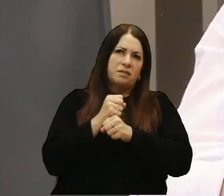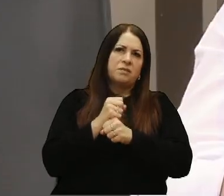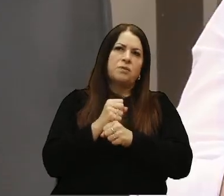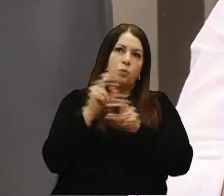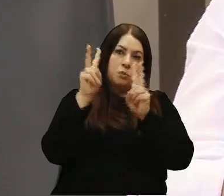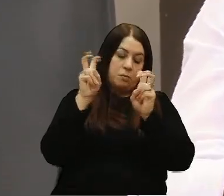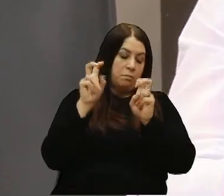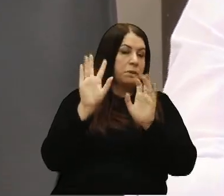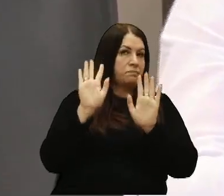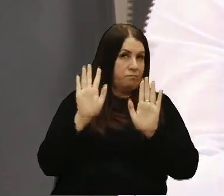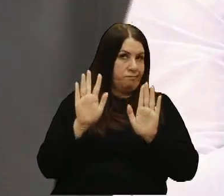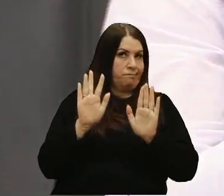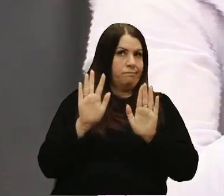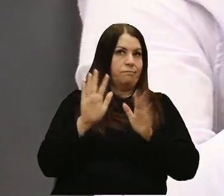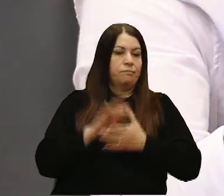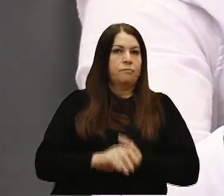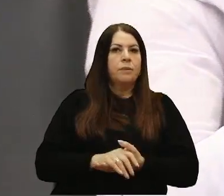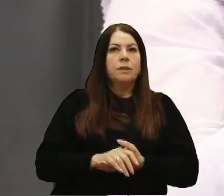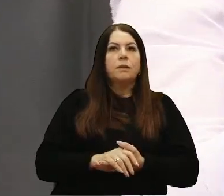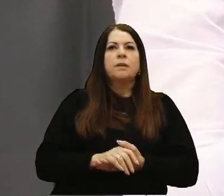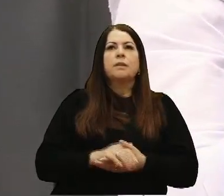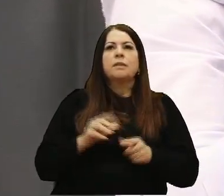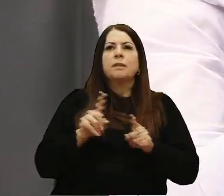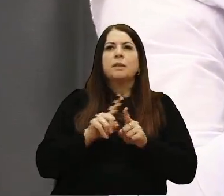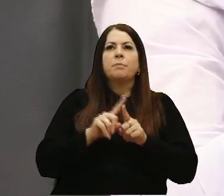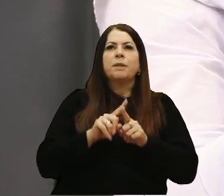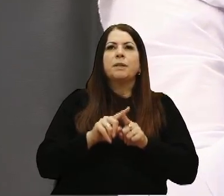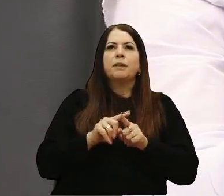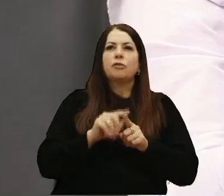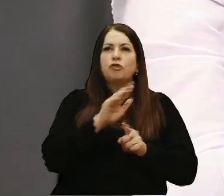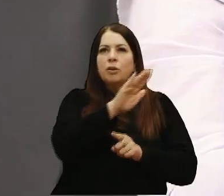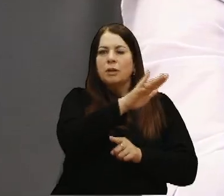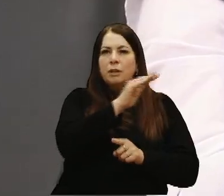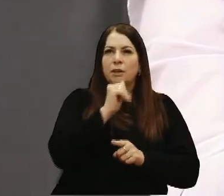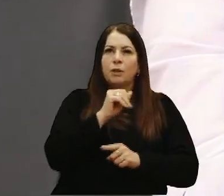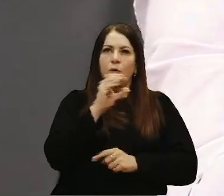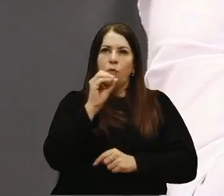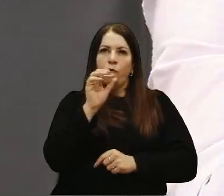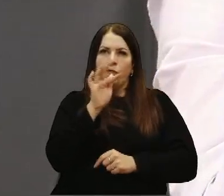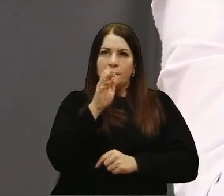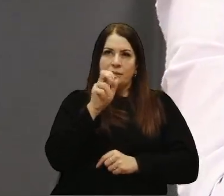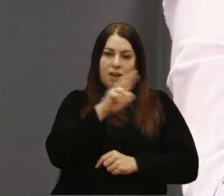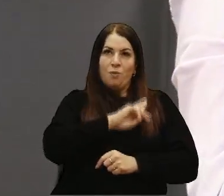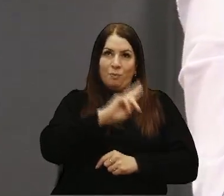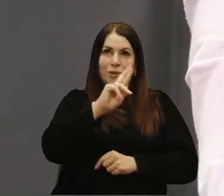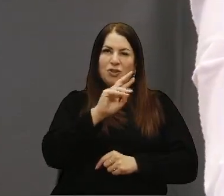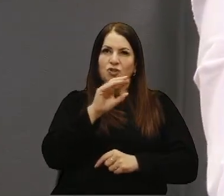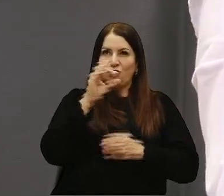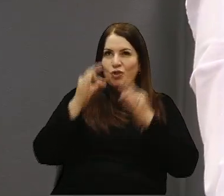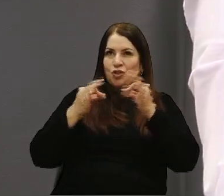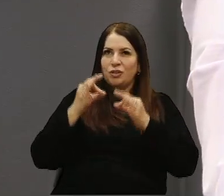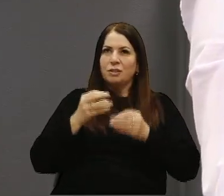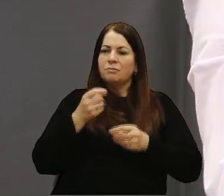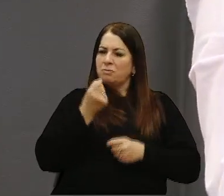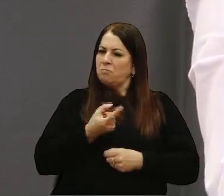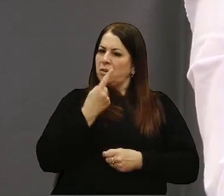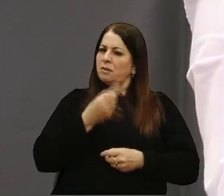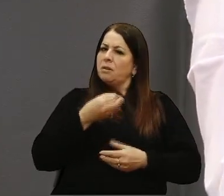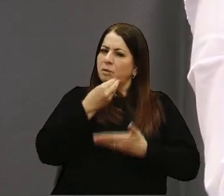menos. 10 anos já. Eu até fui oficiado, já veio 2 oficiais de justiça e um dia eu estranhei, ofereci um café para eles e eu